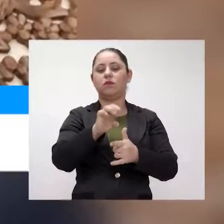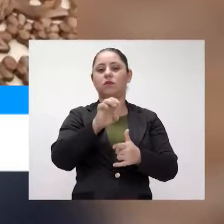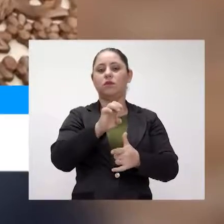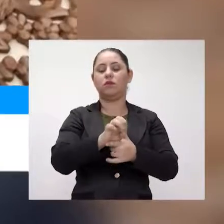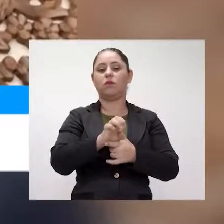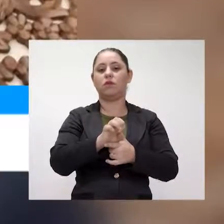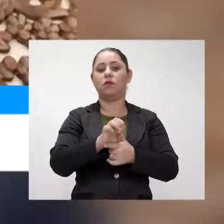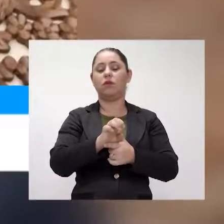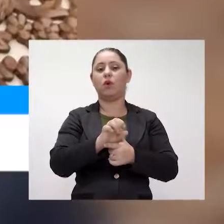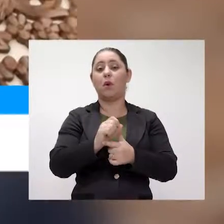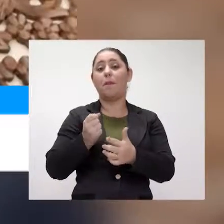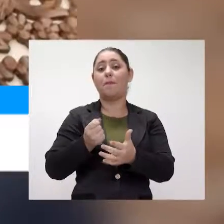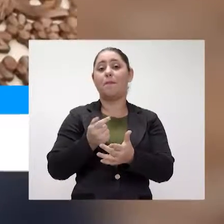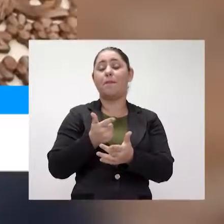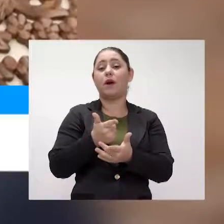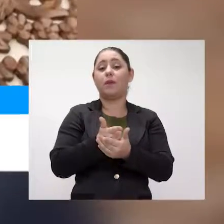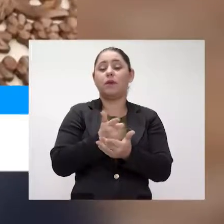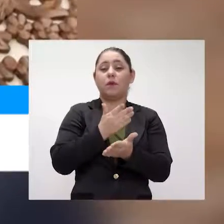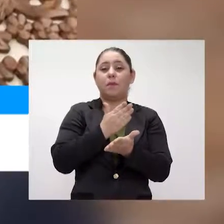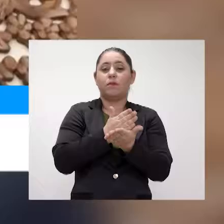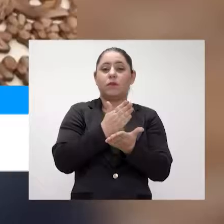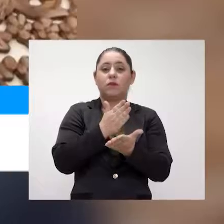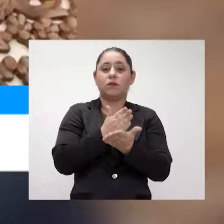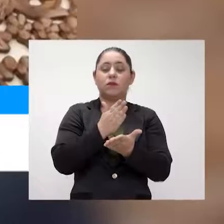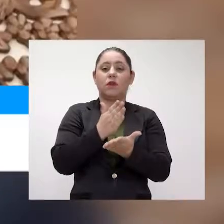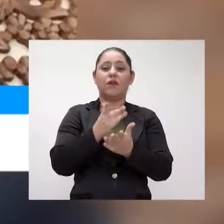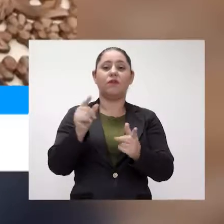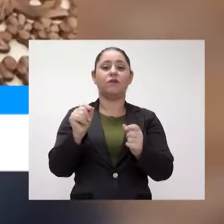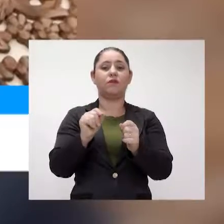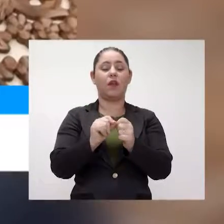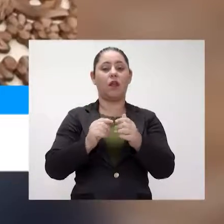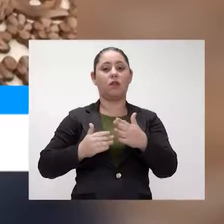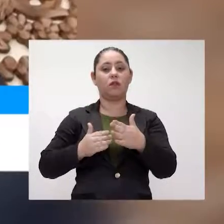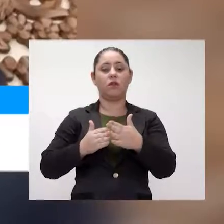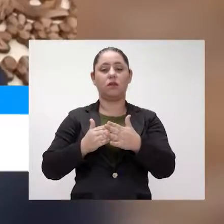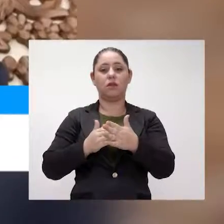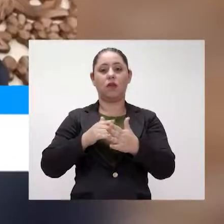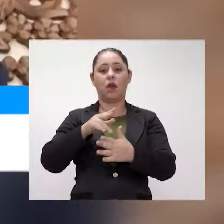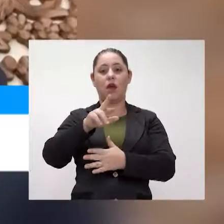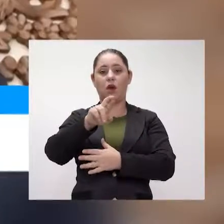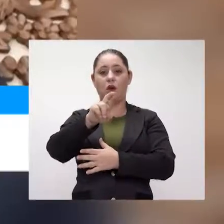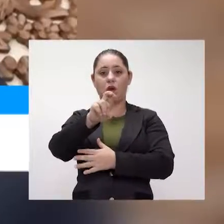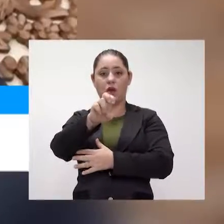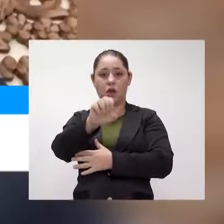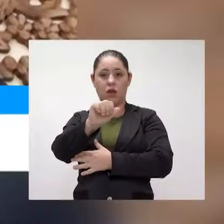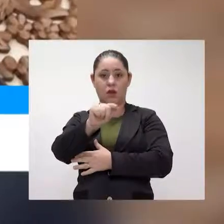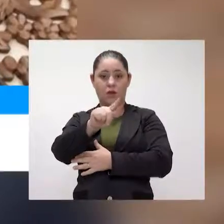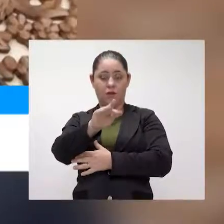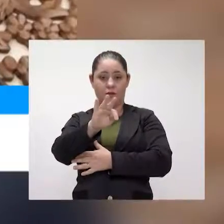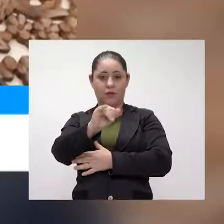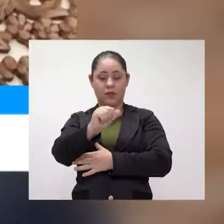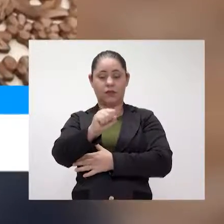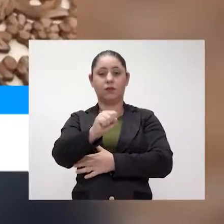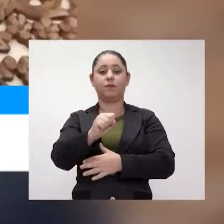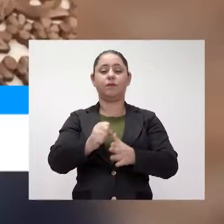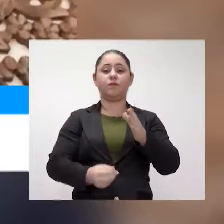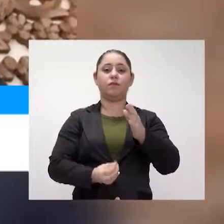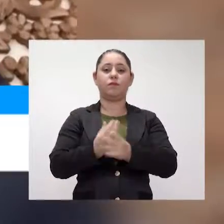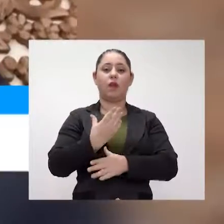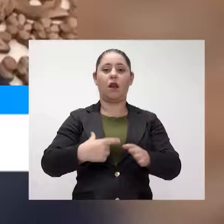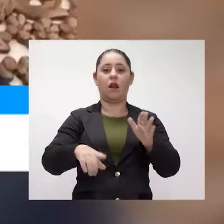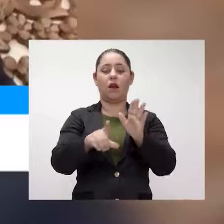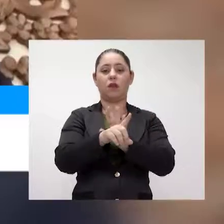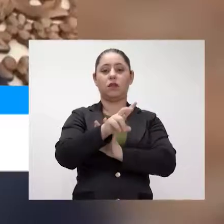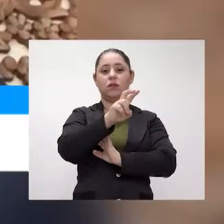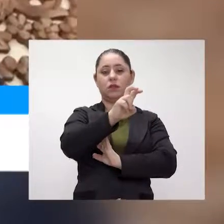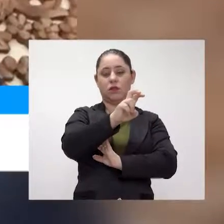estaduais decorrente do pagamento e parcelamento que foram feitos até no Refis, instituído pela